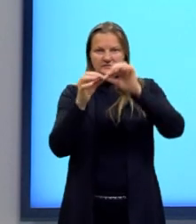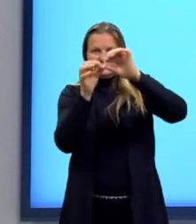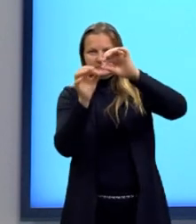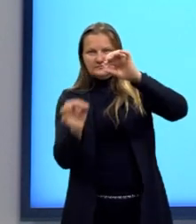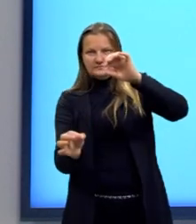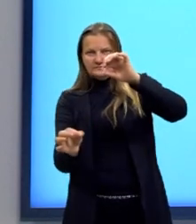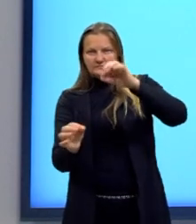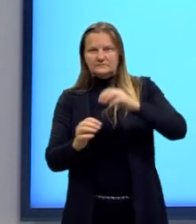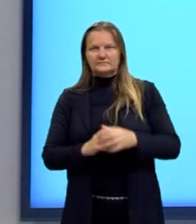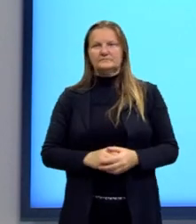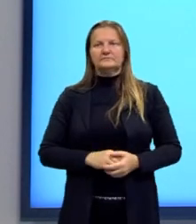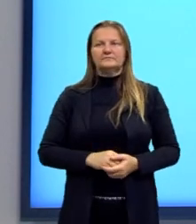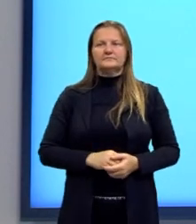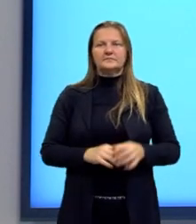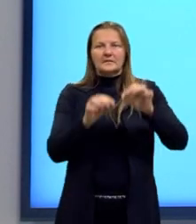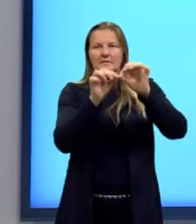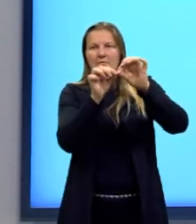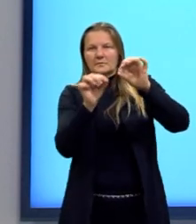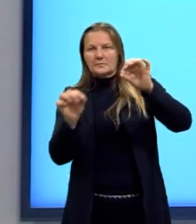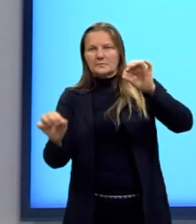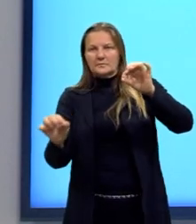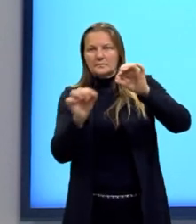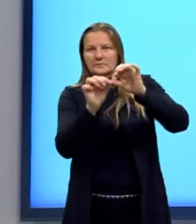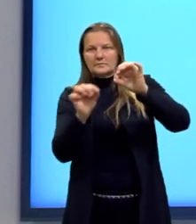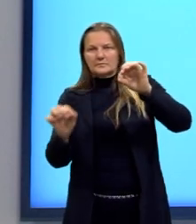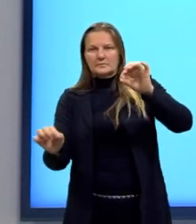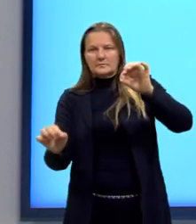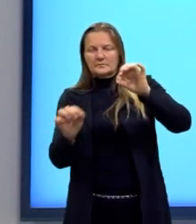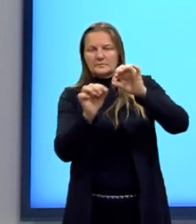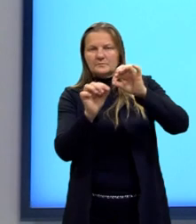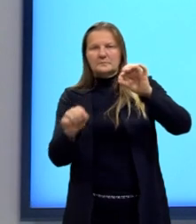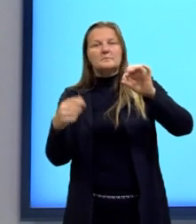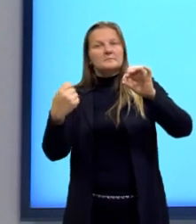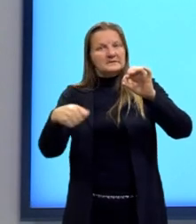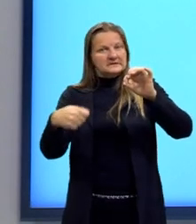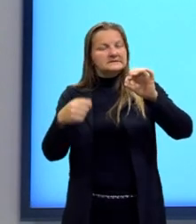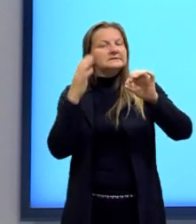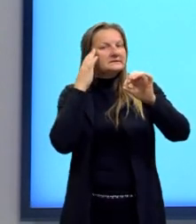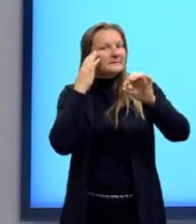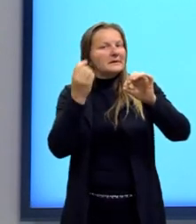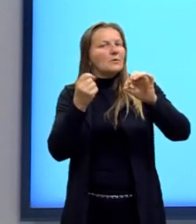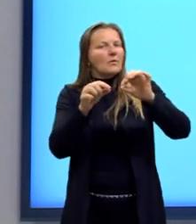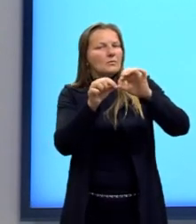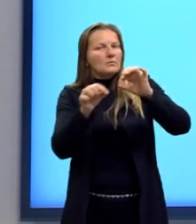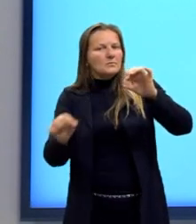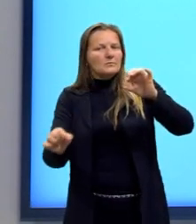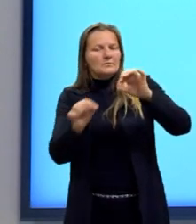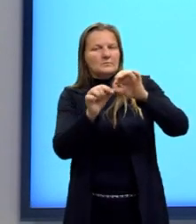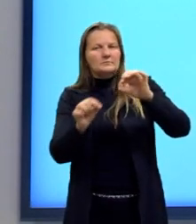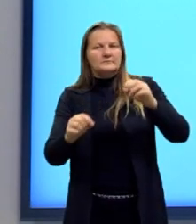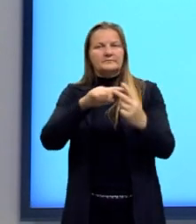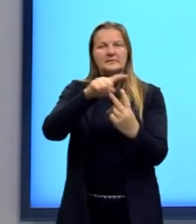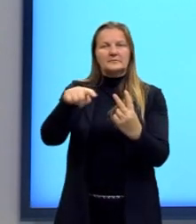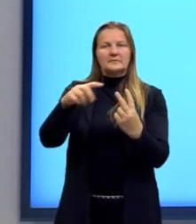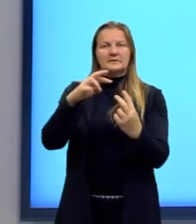ela não precisa dessa medida da geratriz né então nós temos